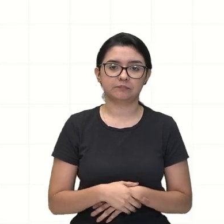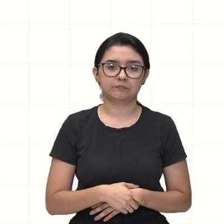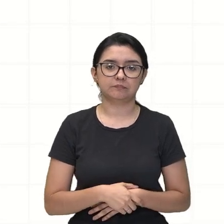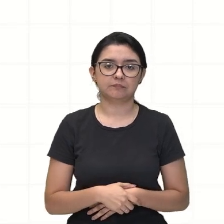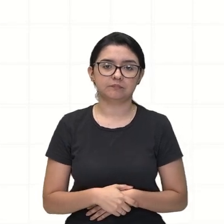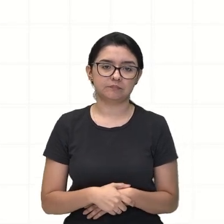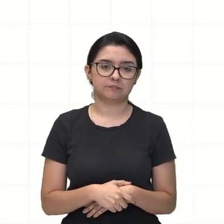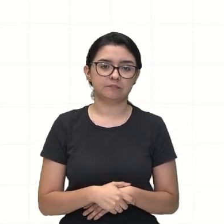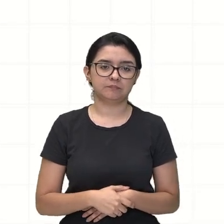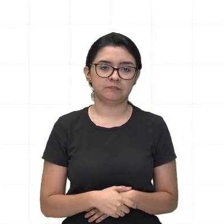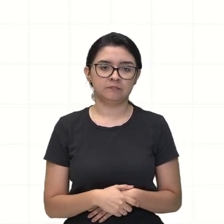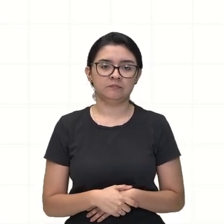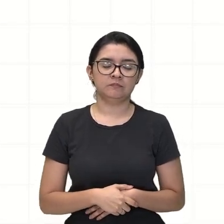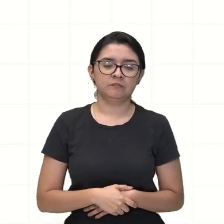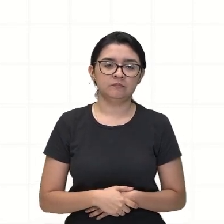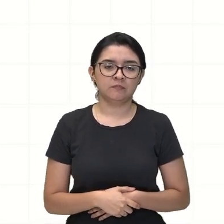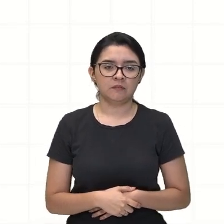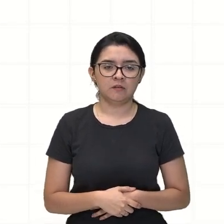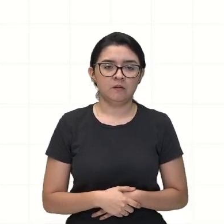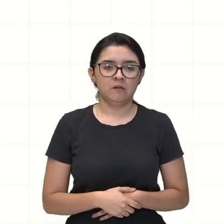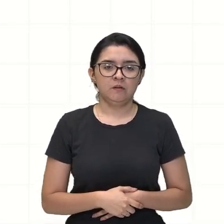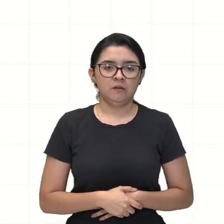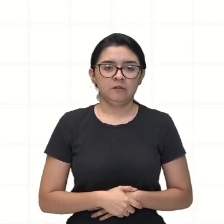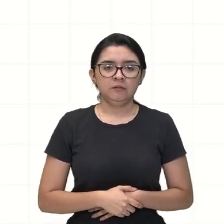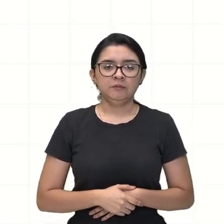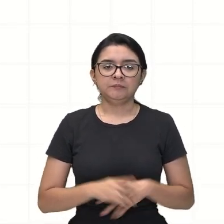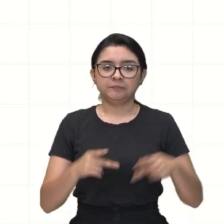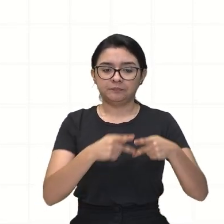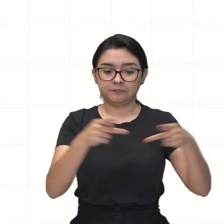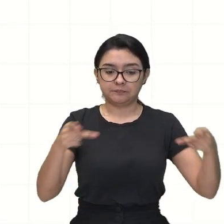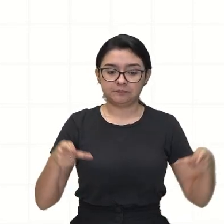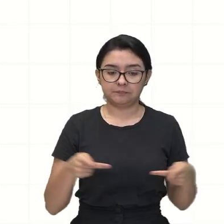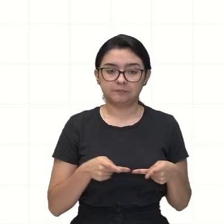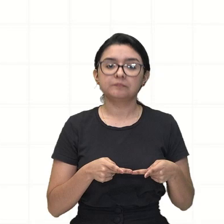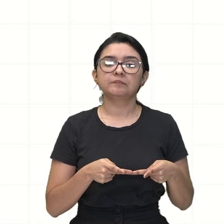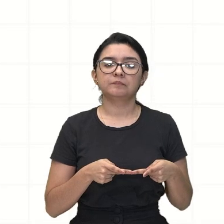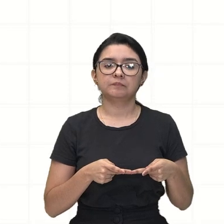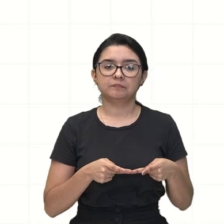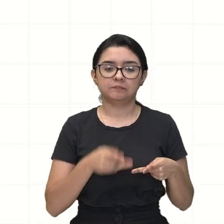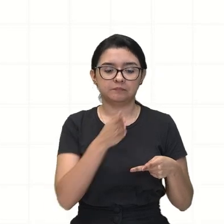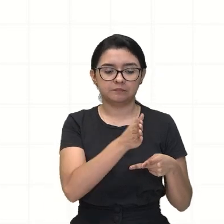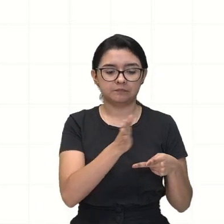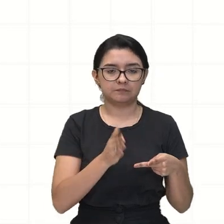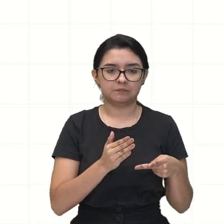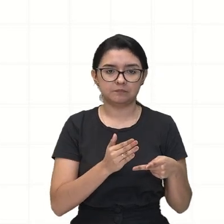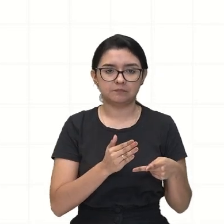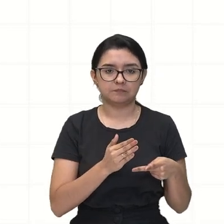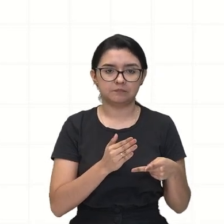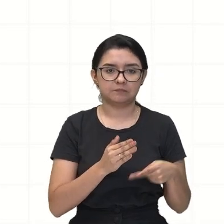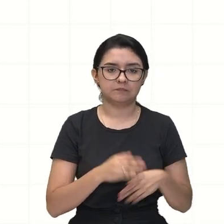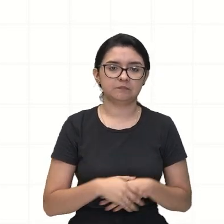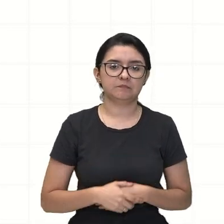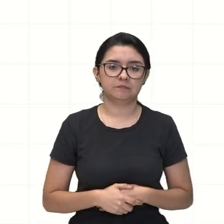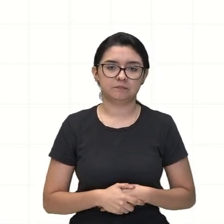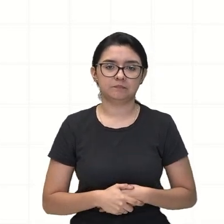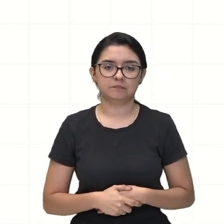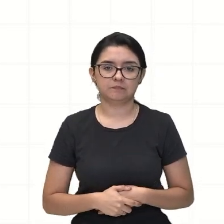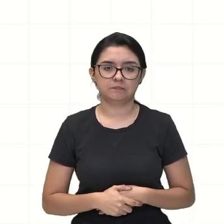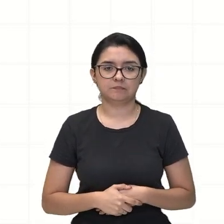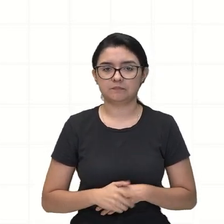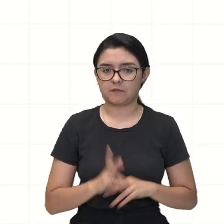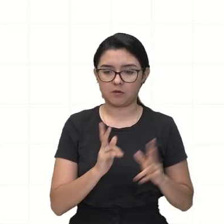Aqui nós temos a pizza que foi dividida em 4 partes, né? 1, 2, 3, 4, 5. Então todas as duas aqui estão com a mesma